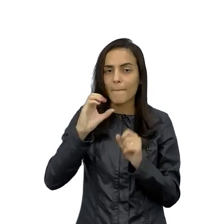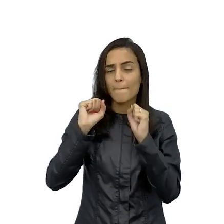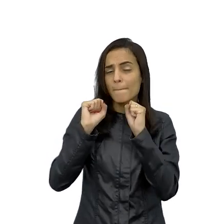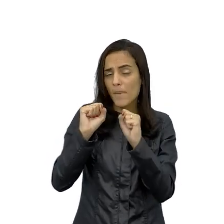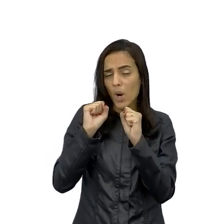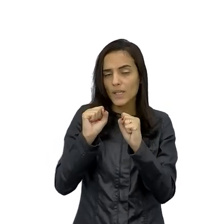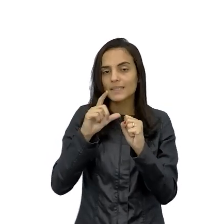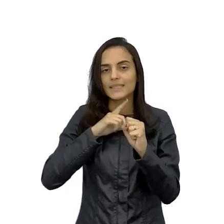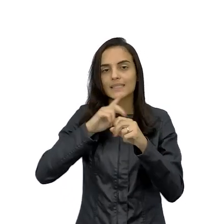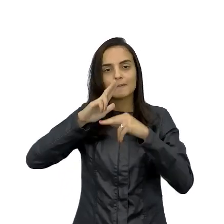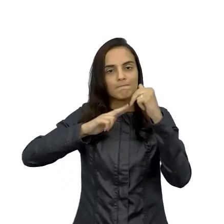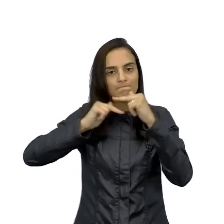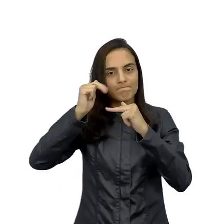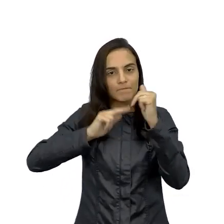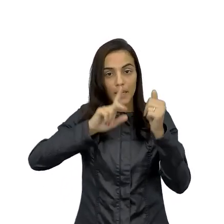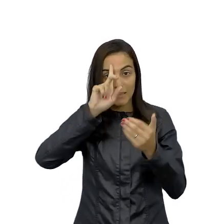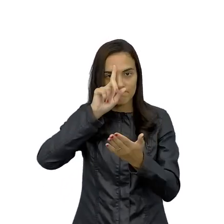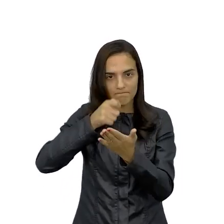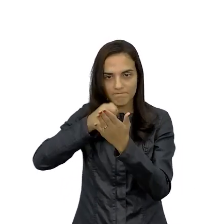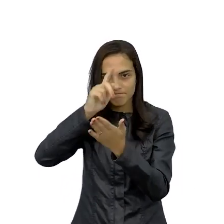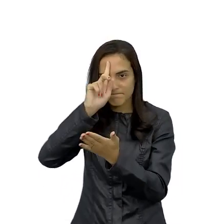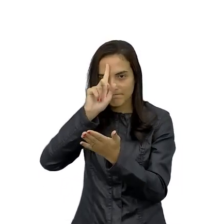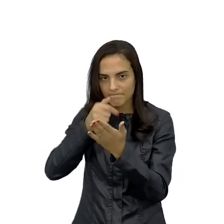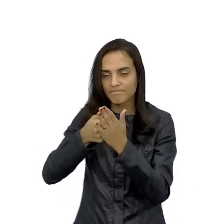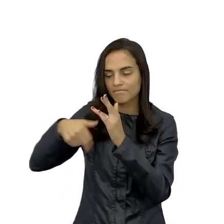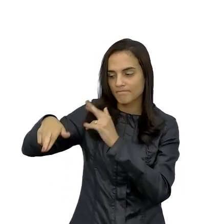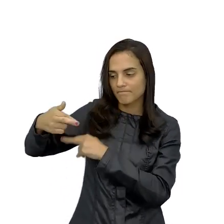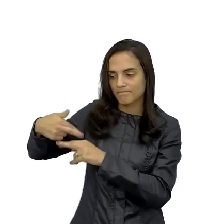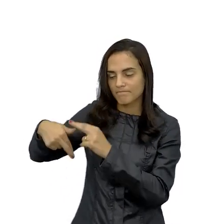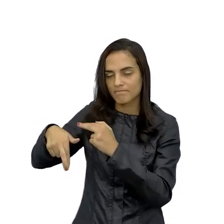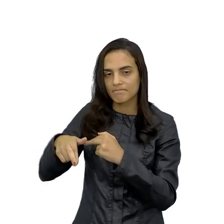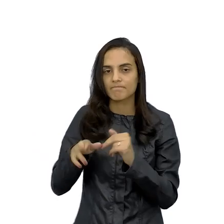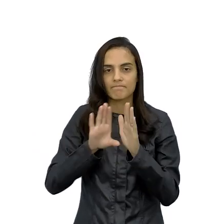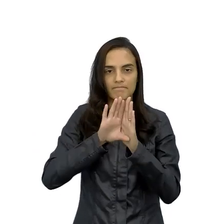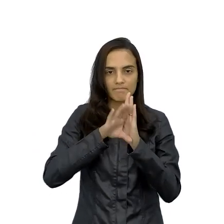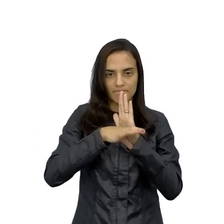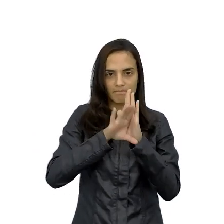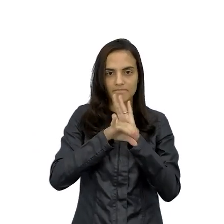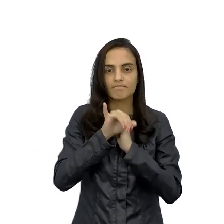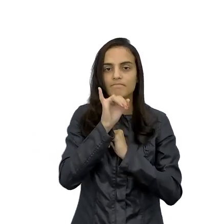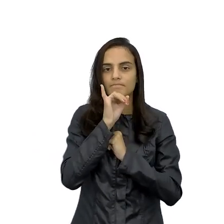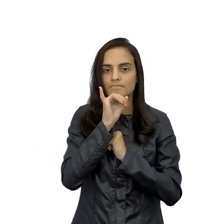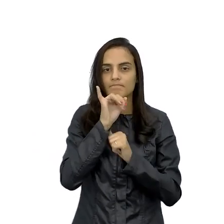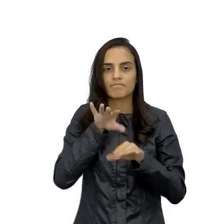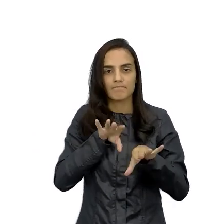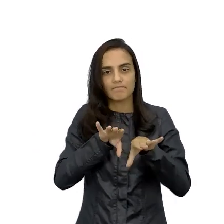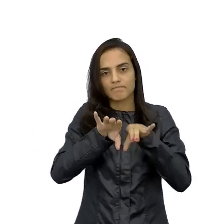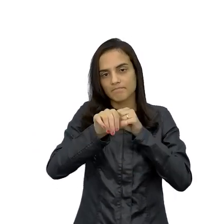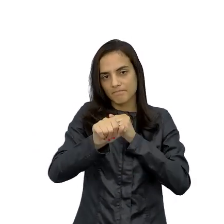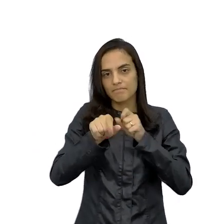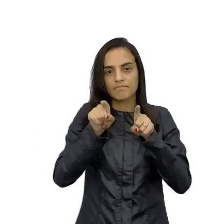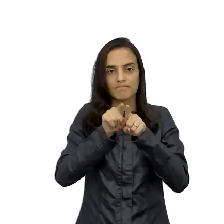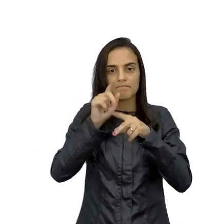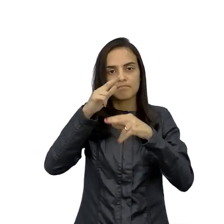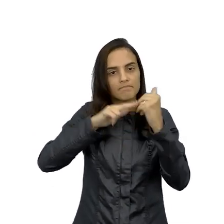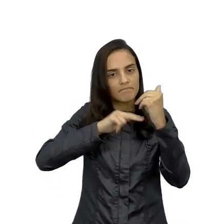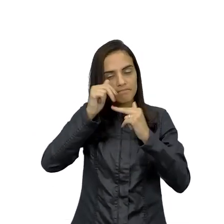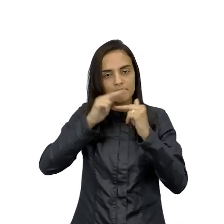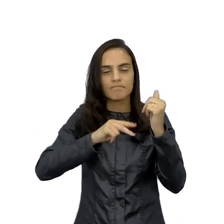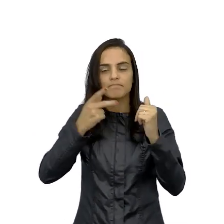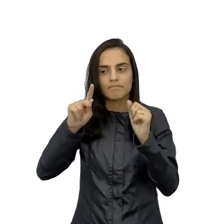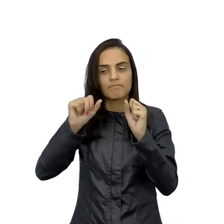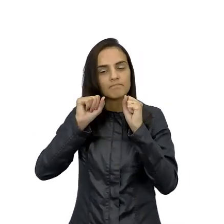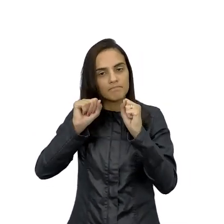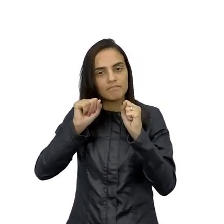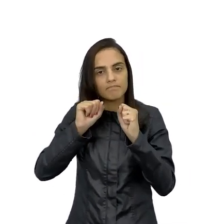ter elementos para tomar decisões em relação ao conteúdo, por exemplo, da formação, a materiais que eles